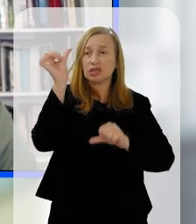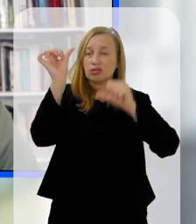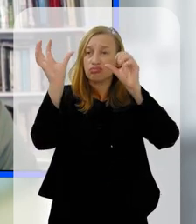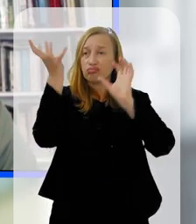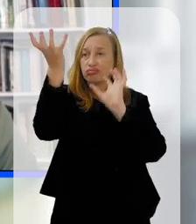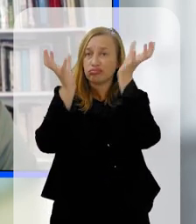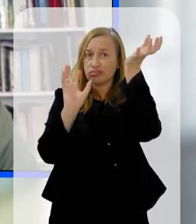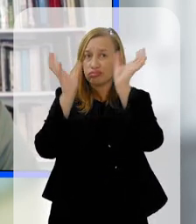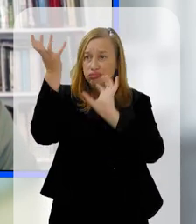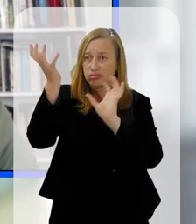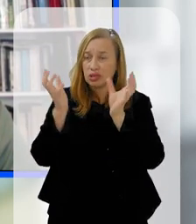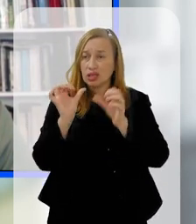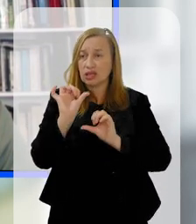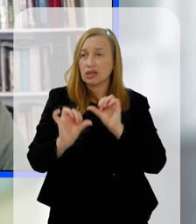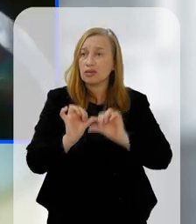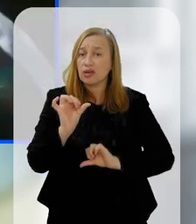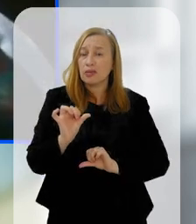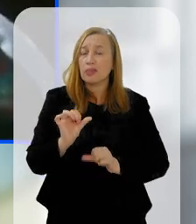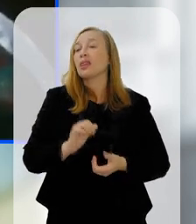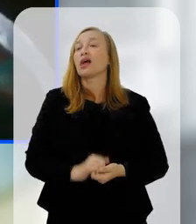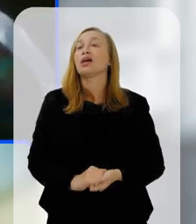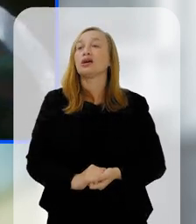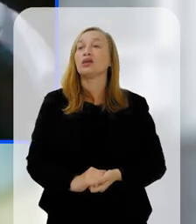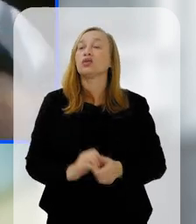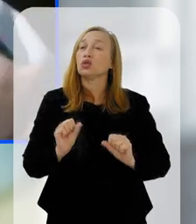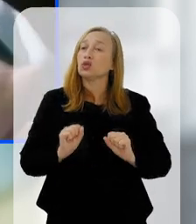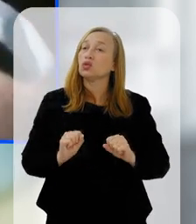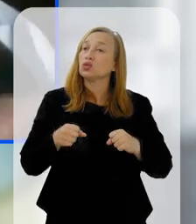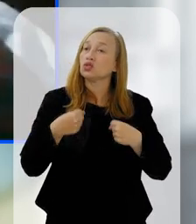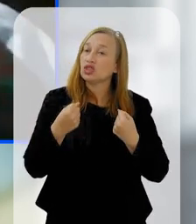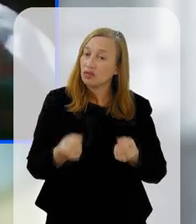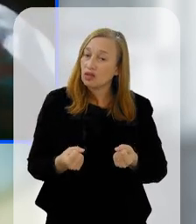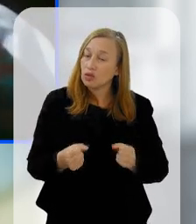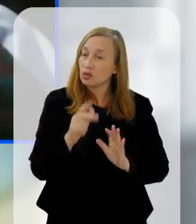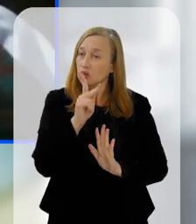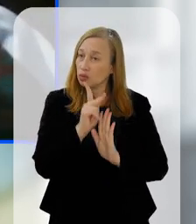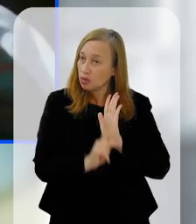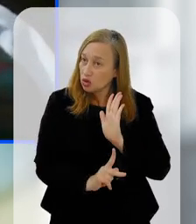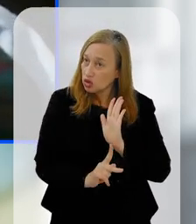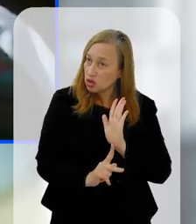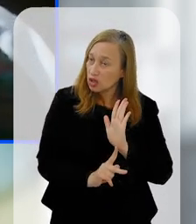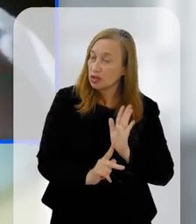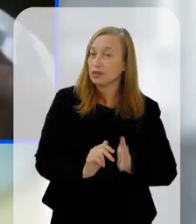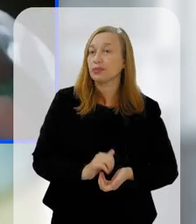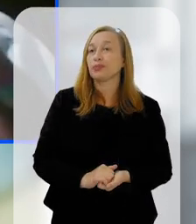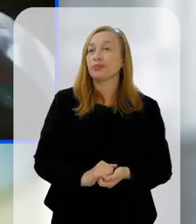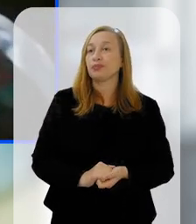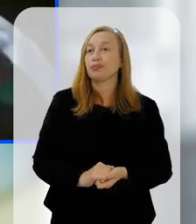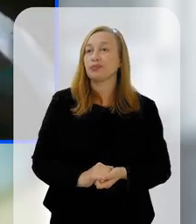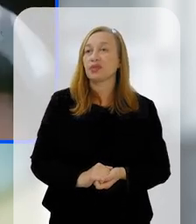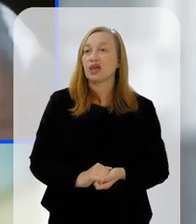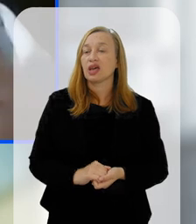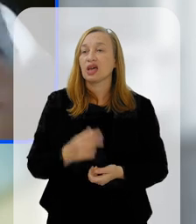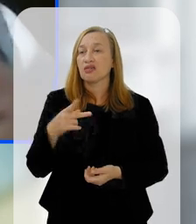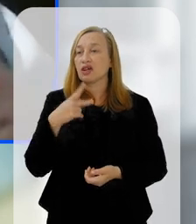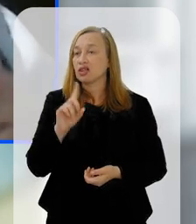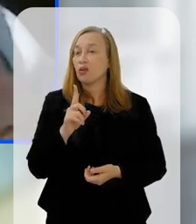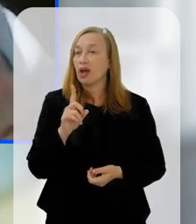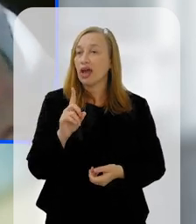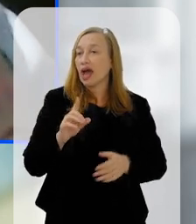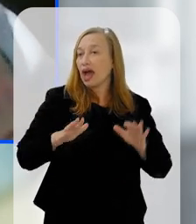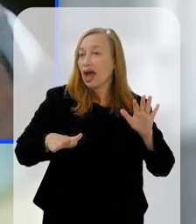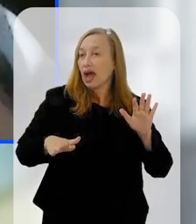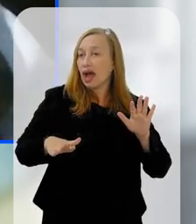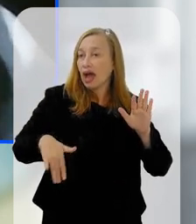volta ao tema que a gente está Verdade. lidando. Os defensores desse projeto, que é esdrúxulo,